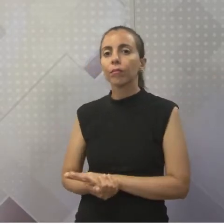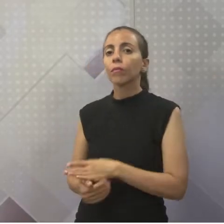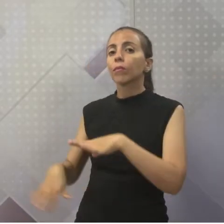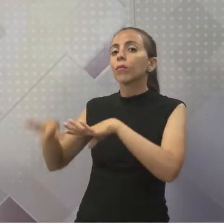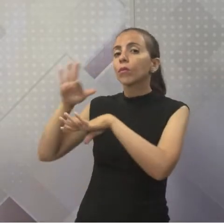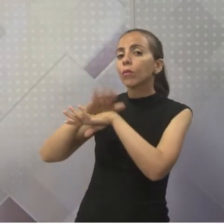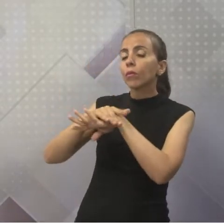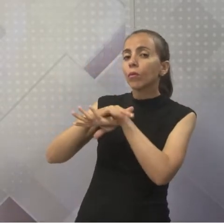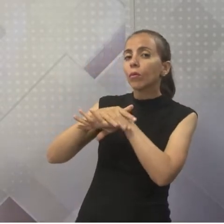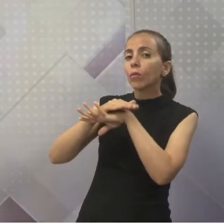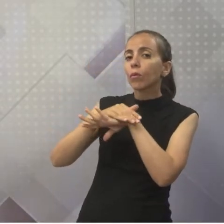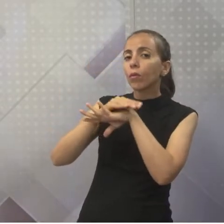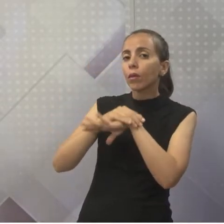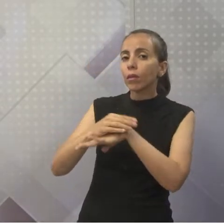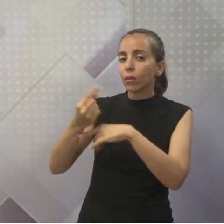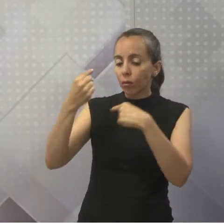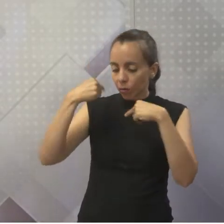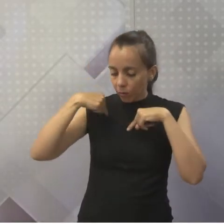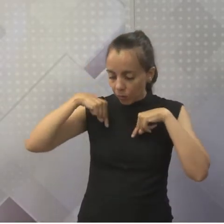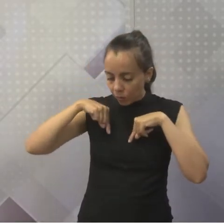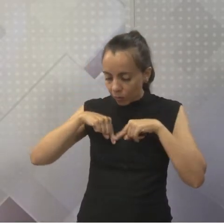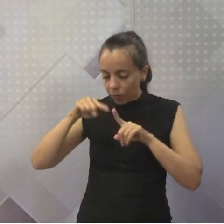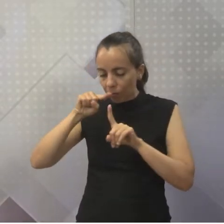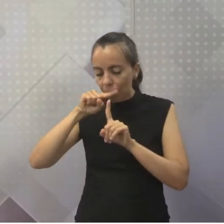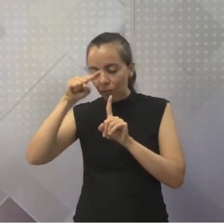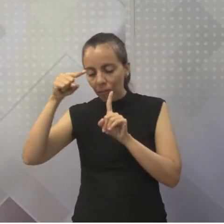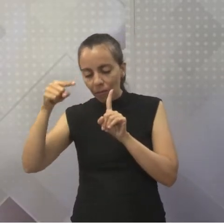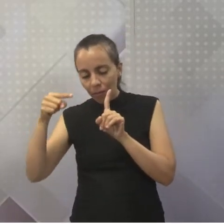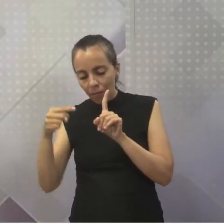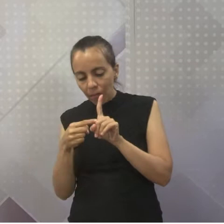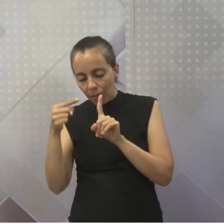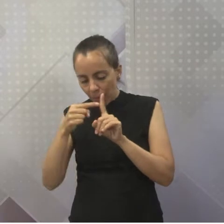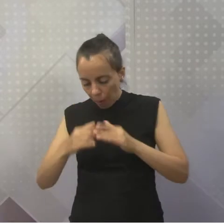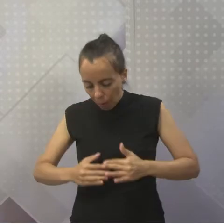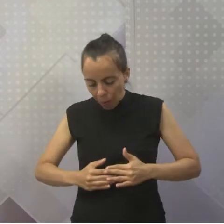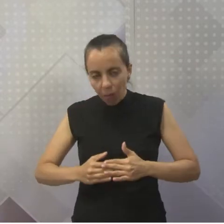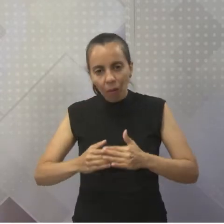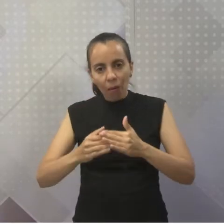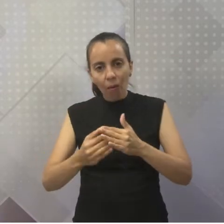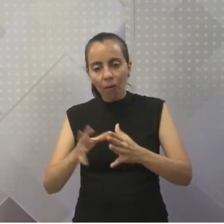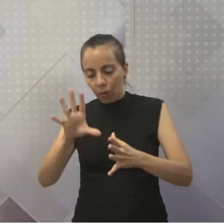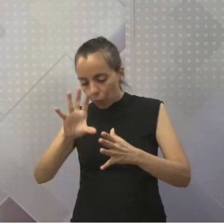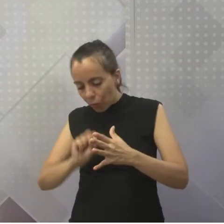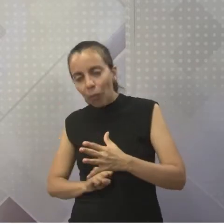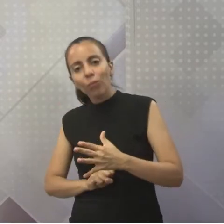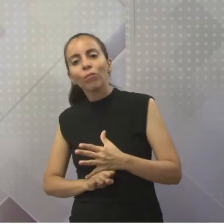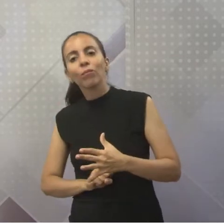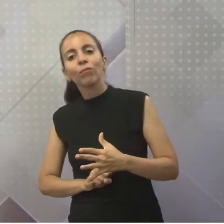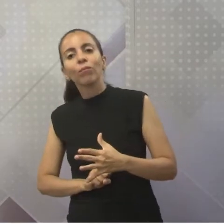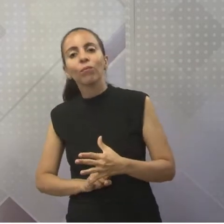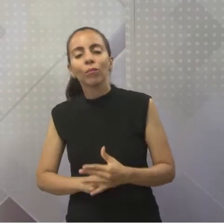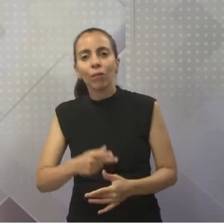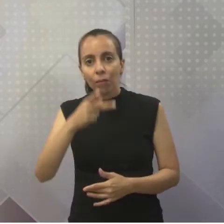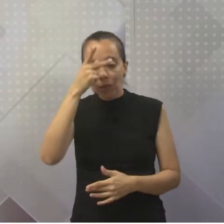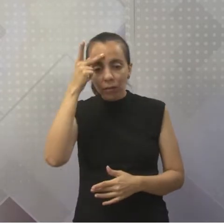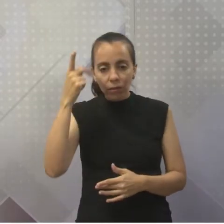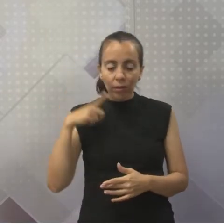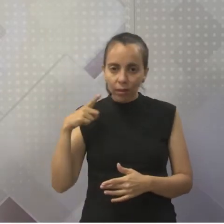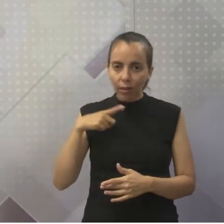Doença congênita. A doença congênita é aquela que a pessoa